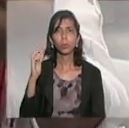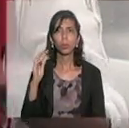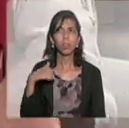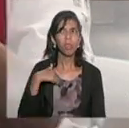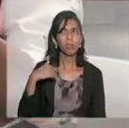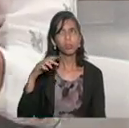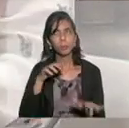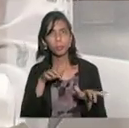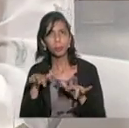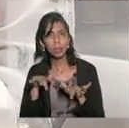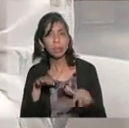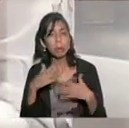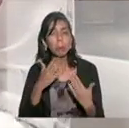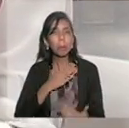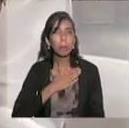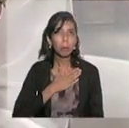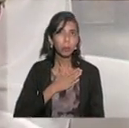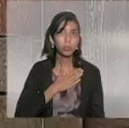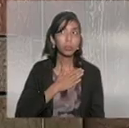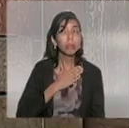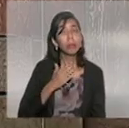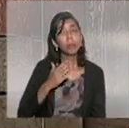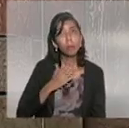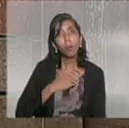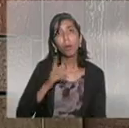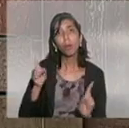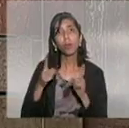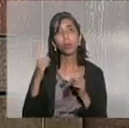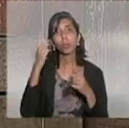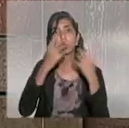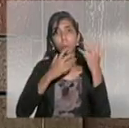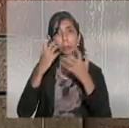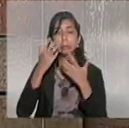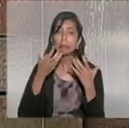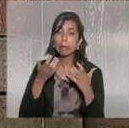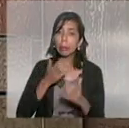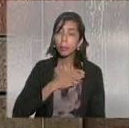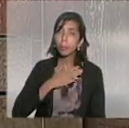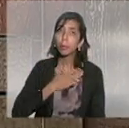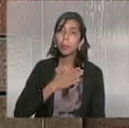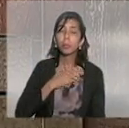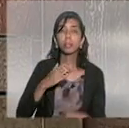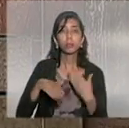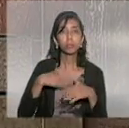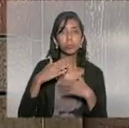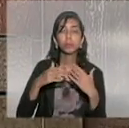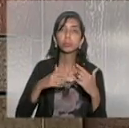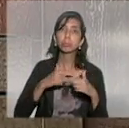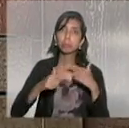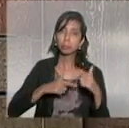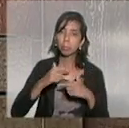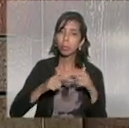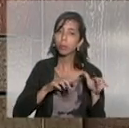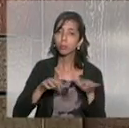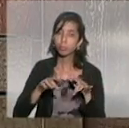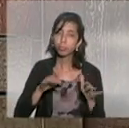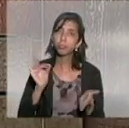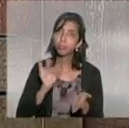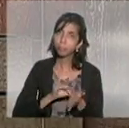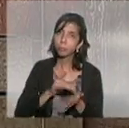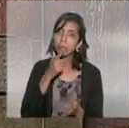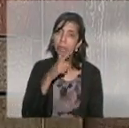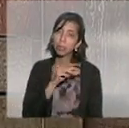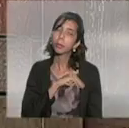em ser pianista ou só porque você realmente gostava de música? Eu gostava de música, eu queria tocar para mim mesmo, sei lá, mas um dia acabei até trabalhando como pianista mesmo,